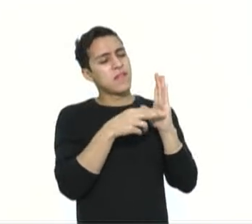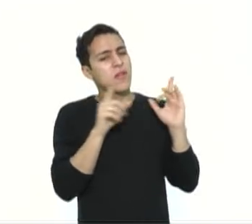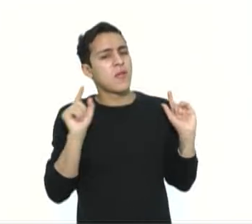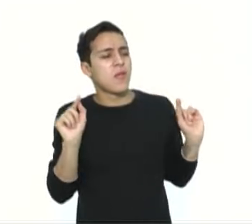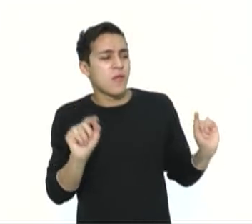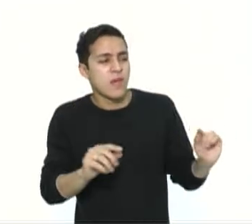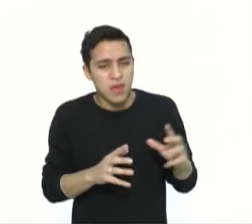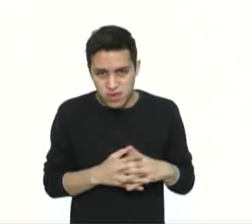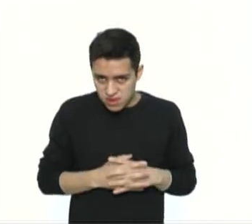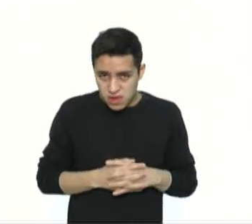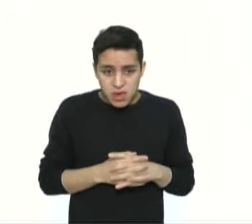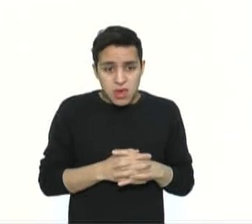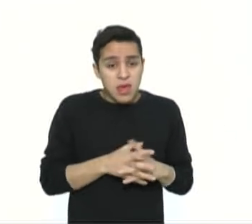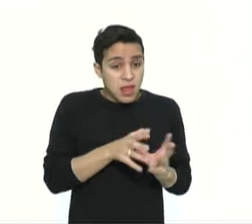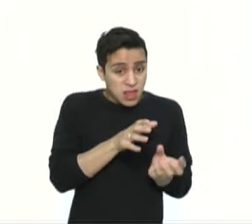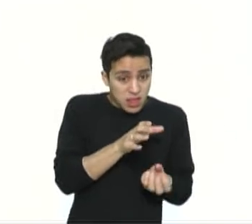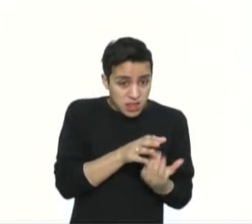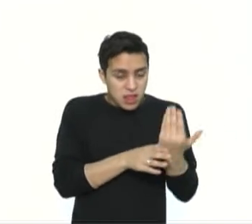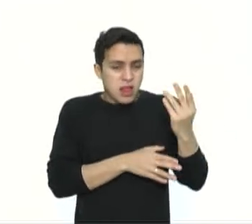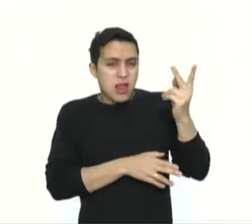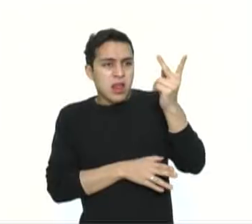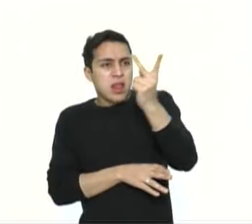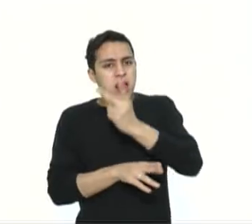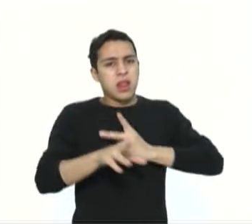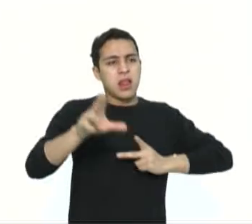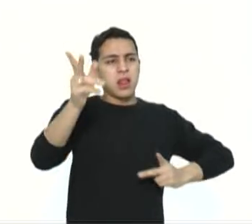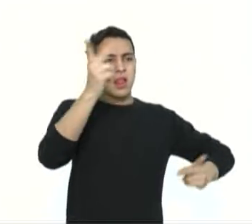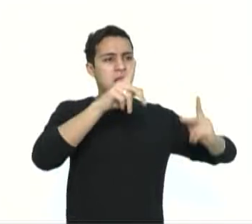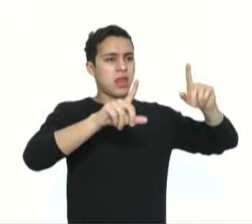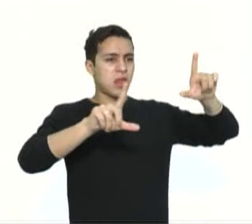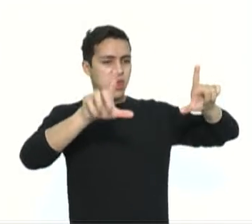infográfico? Criação gráfica que utiliza